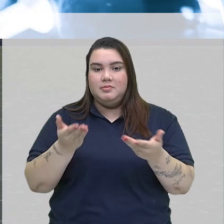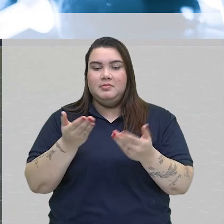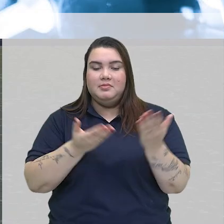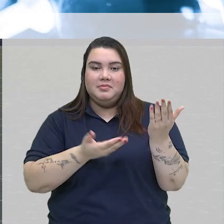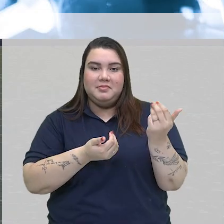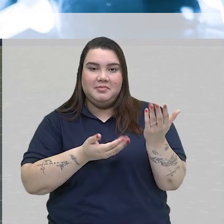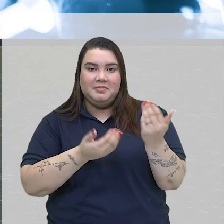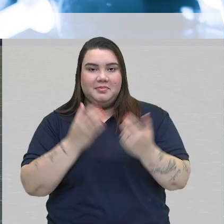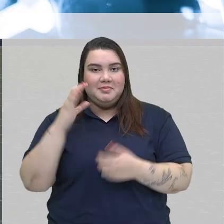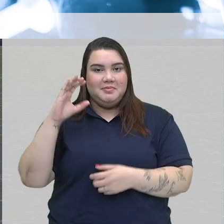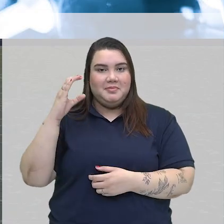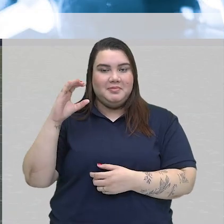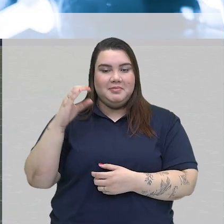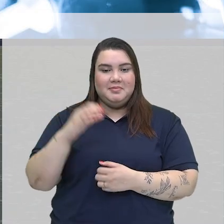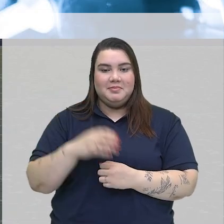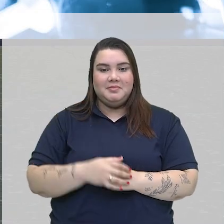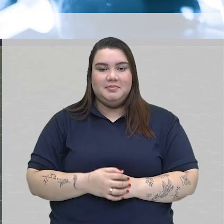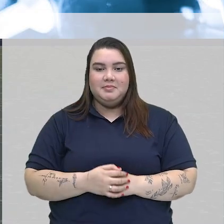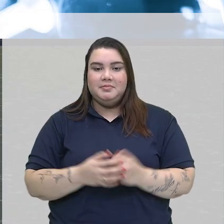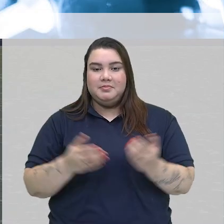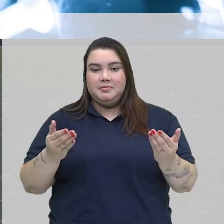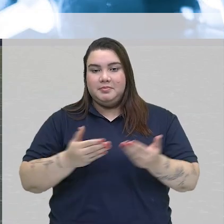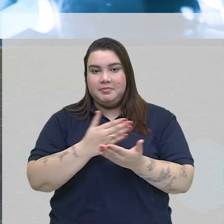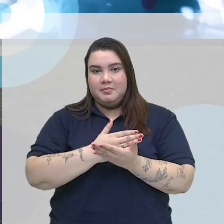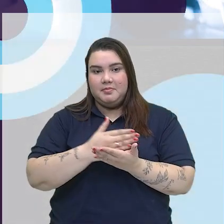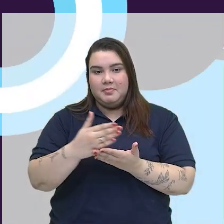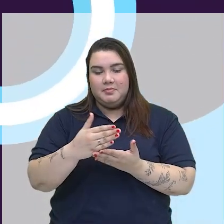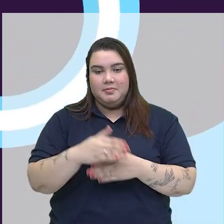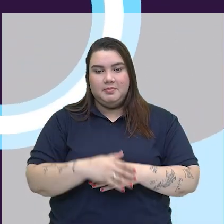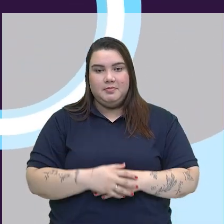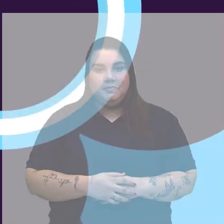queridos jovens cientistas. Então, vamos lá.